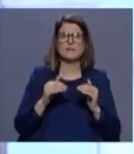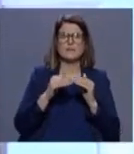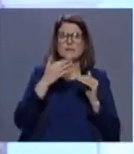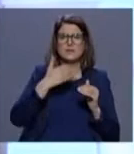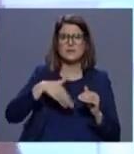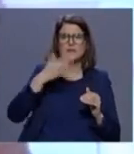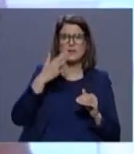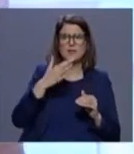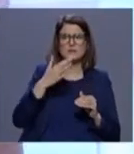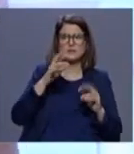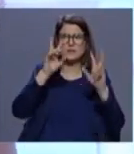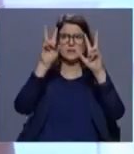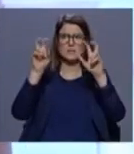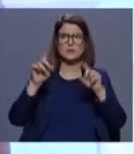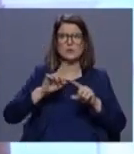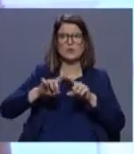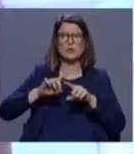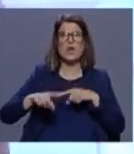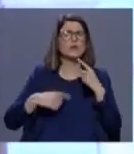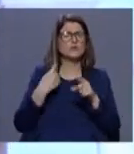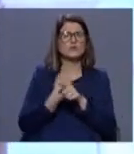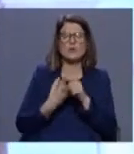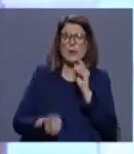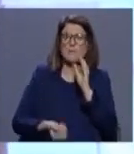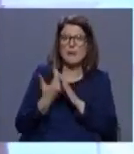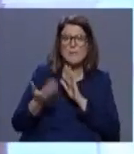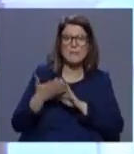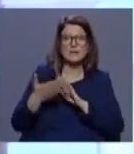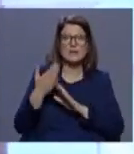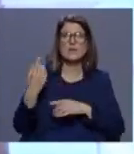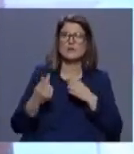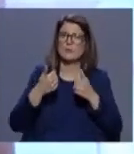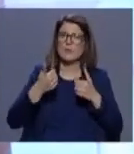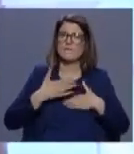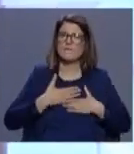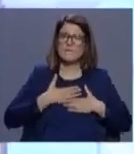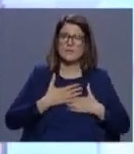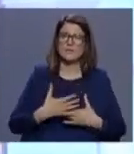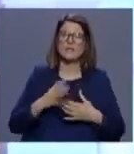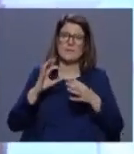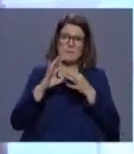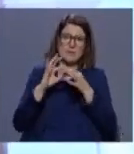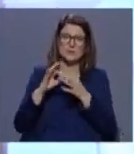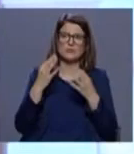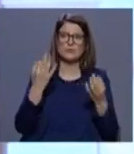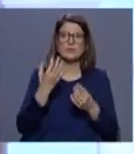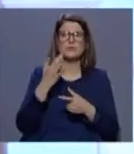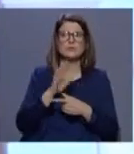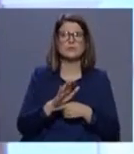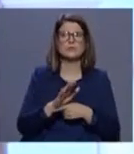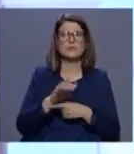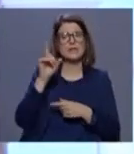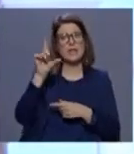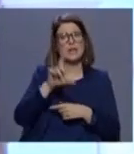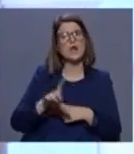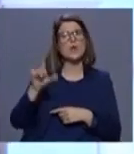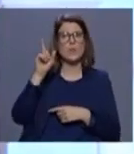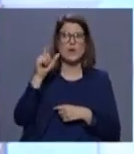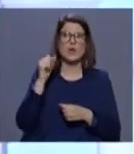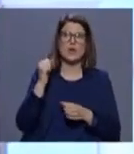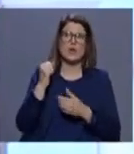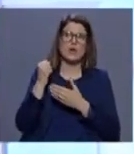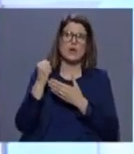conteúdos que foram alguns fabricados à pressa, alguns com muito boa vontade, inclusivamente de parceiros. Por exemplo, a Cerâmica da Lagoa teve um grande